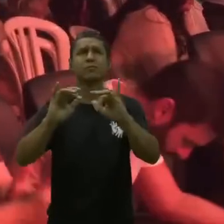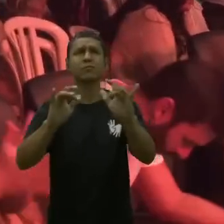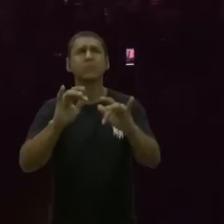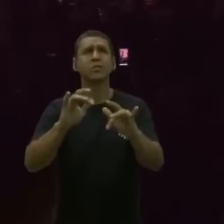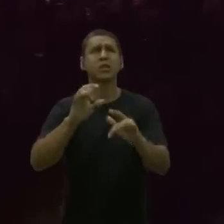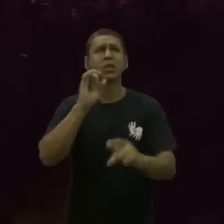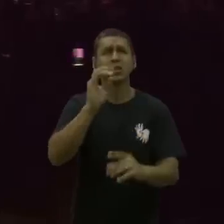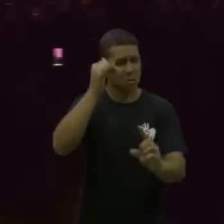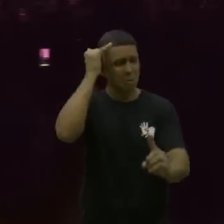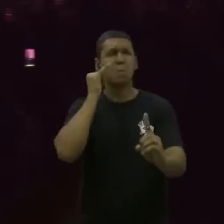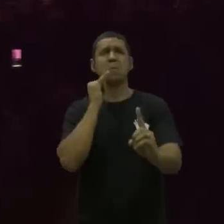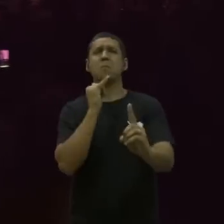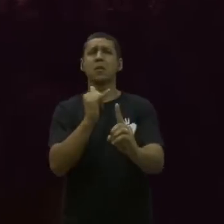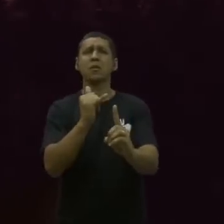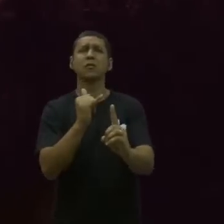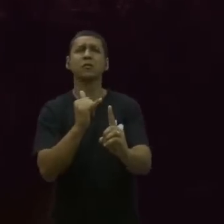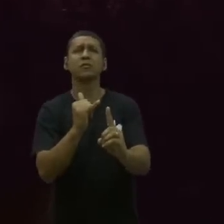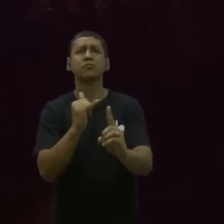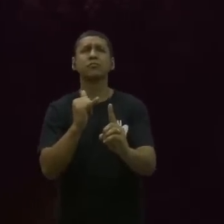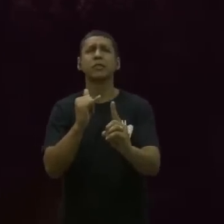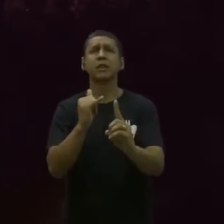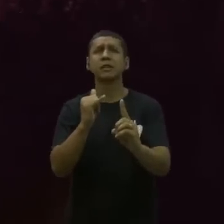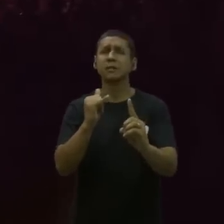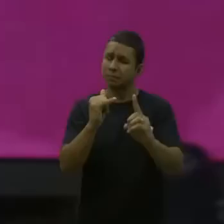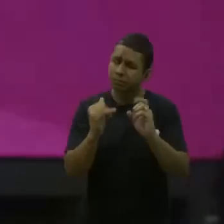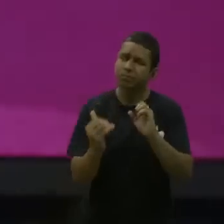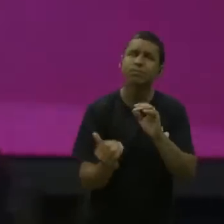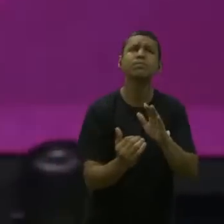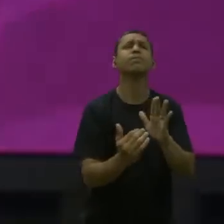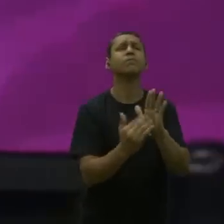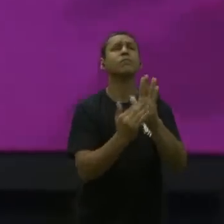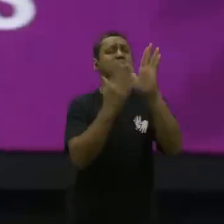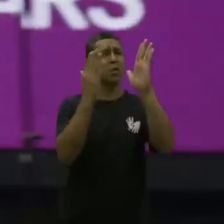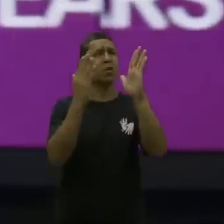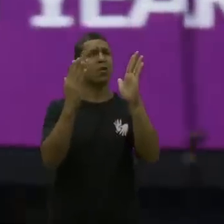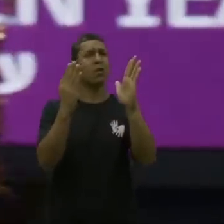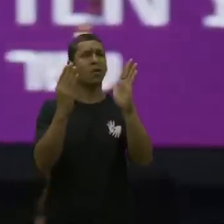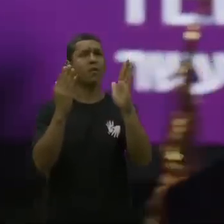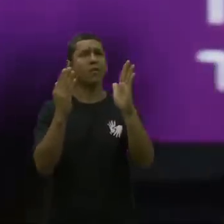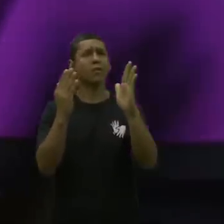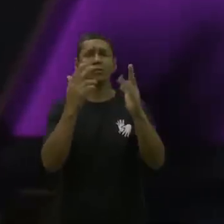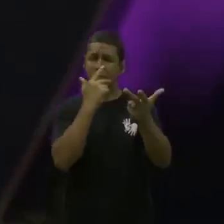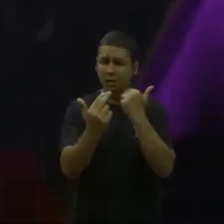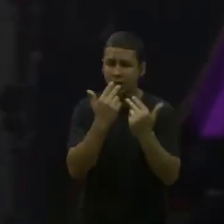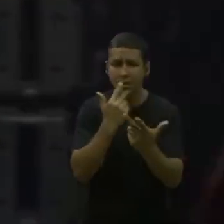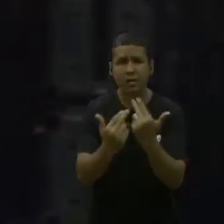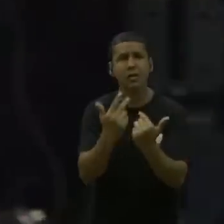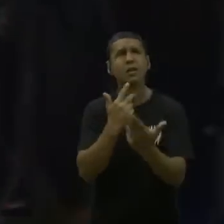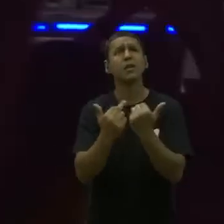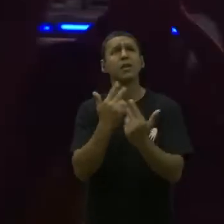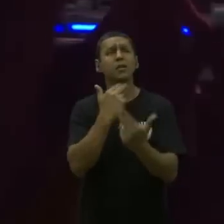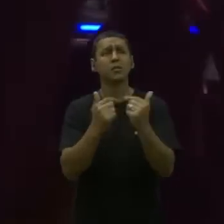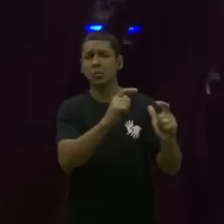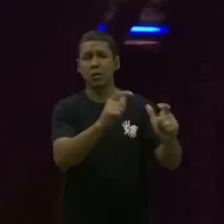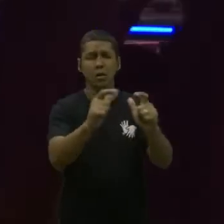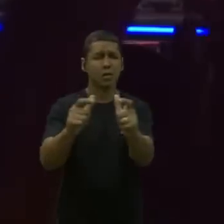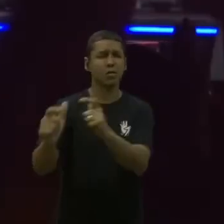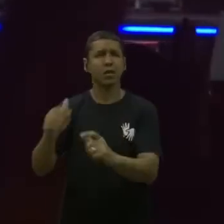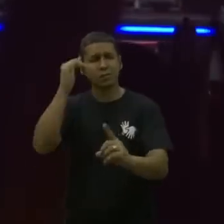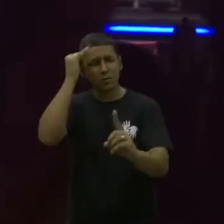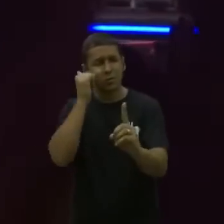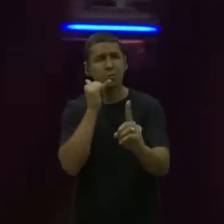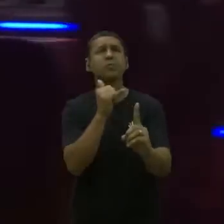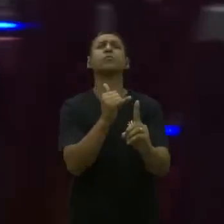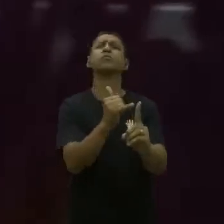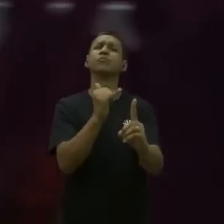profetas. Eu quero ouvir só barulho de profetas. Se tem profeta no arraial, tem língua estranha. Onde tem profeta,